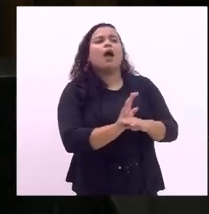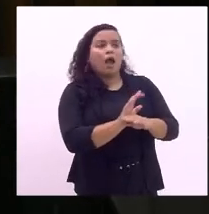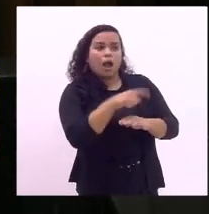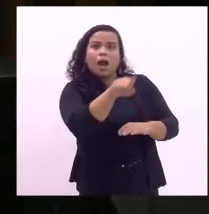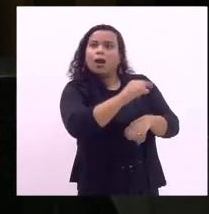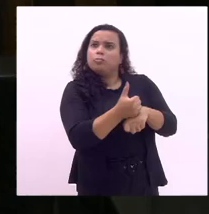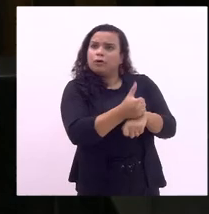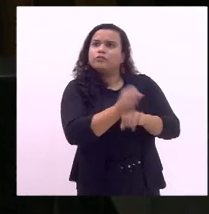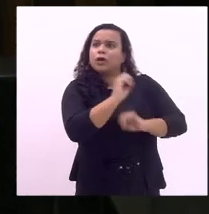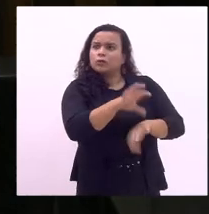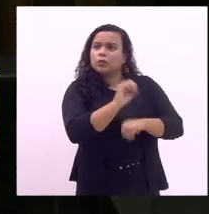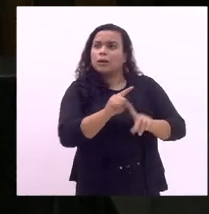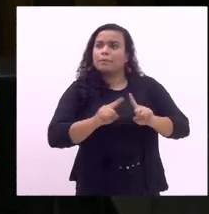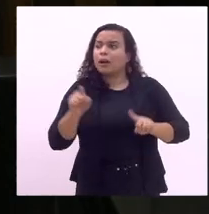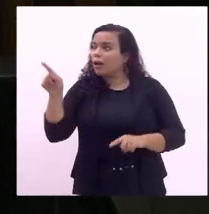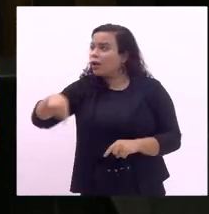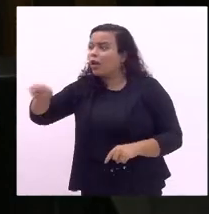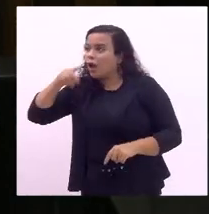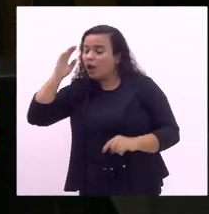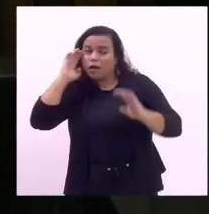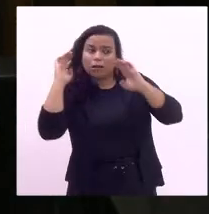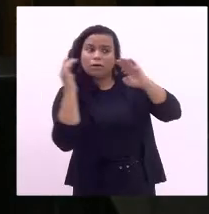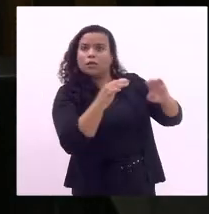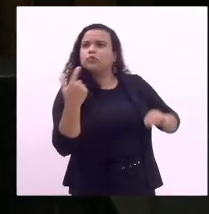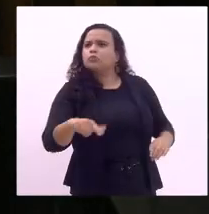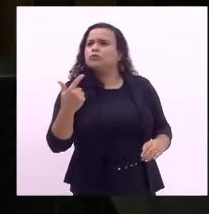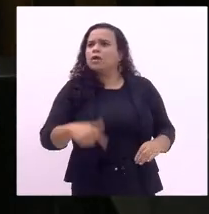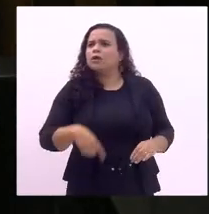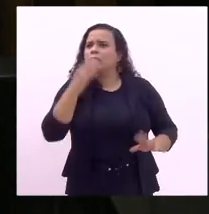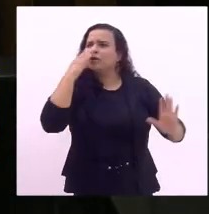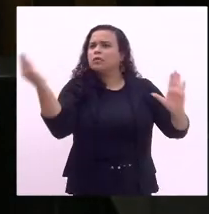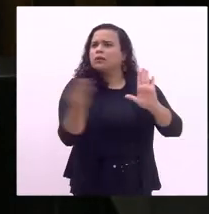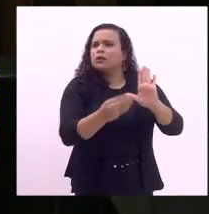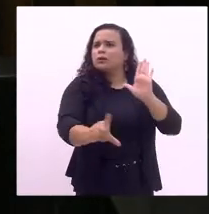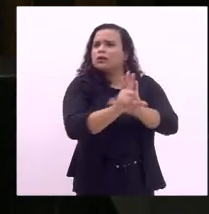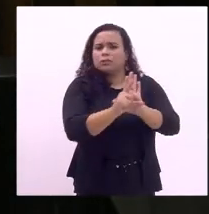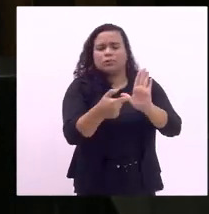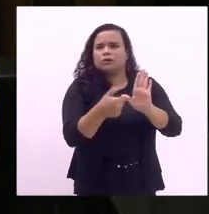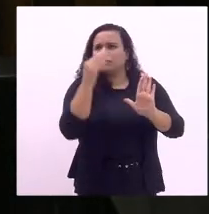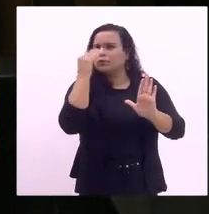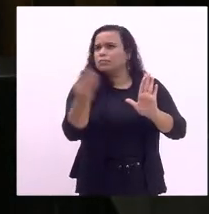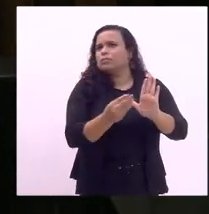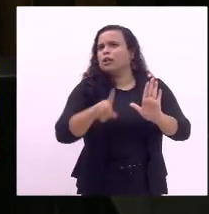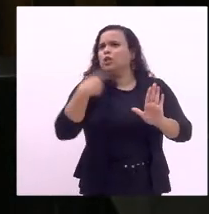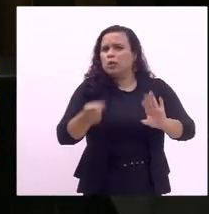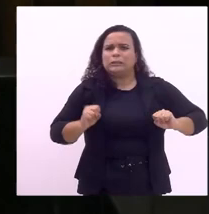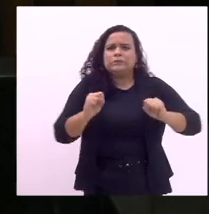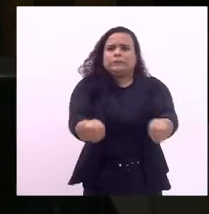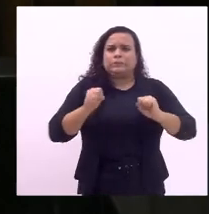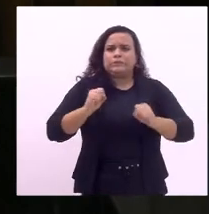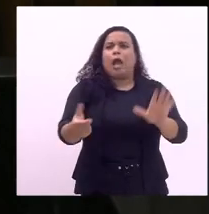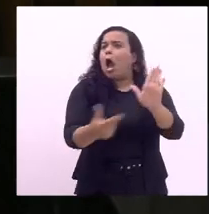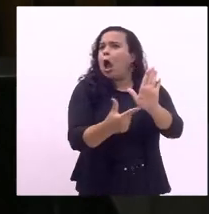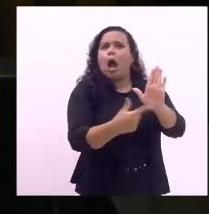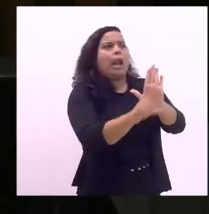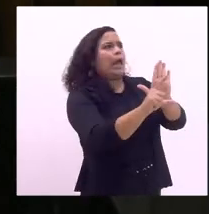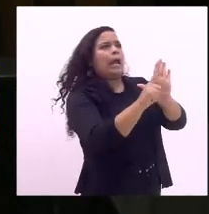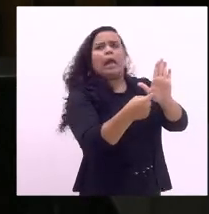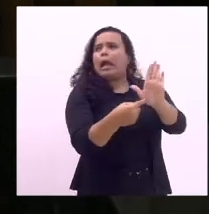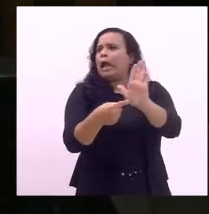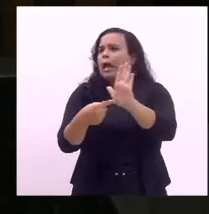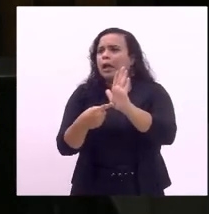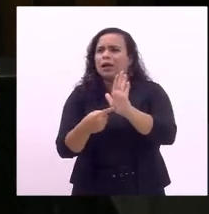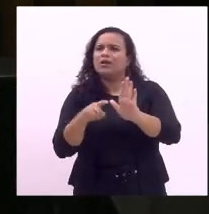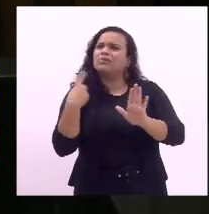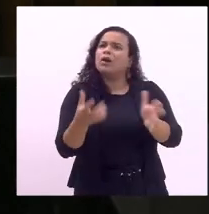sendo seguidamente descumpridas. E a gente tem que ficar correndo atrás de fazer com que a lei seja cumprida. A gente quer correr atrás